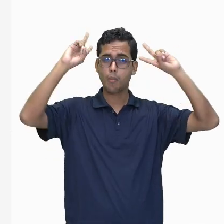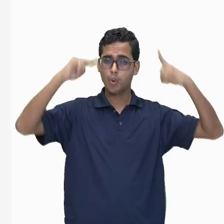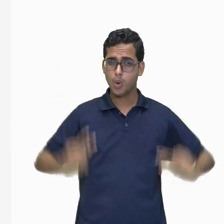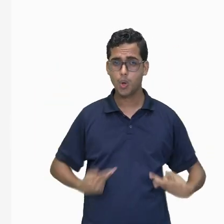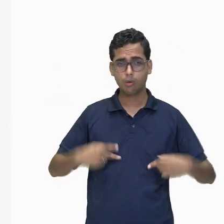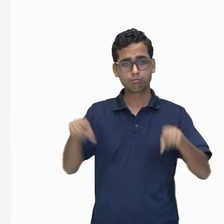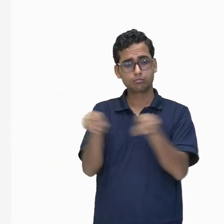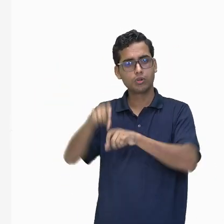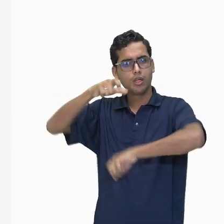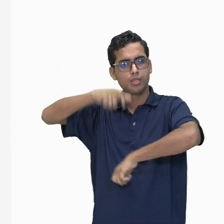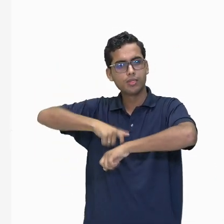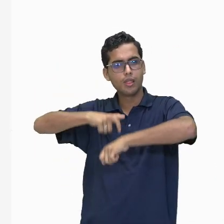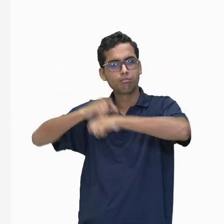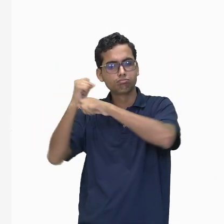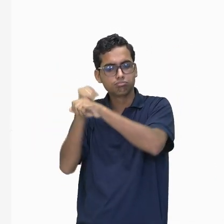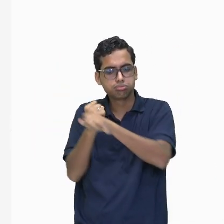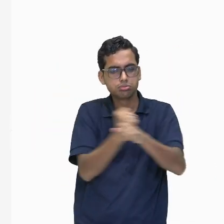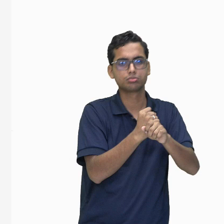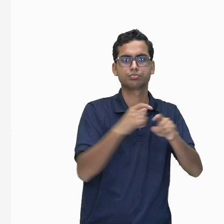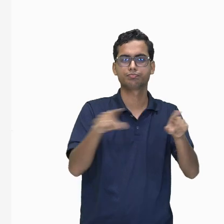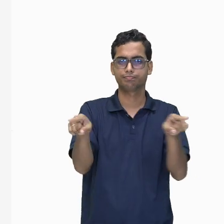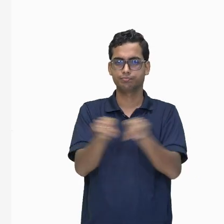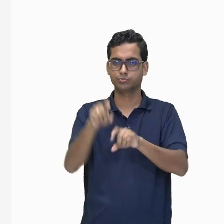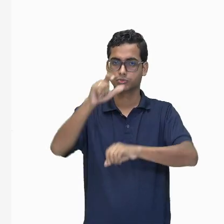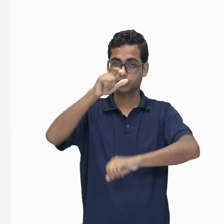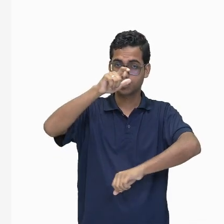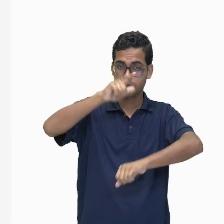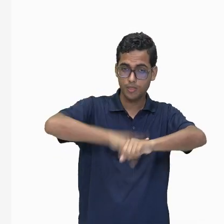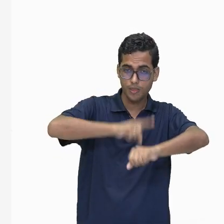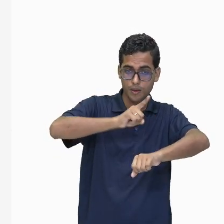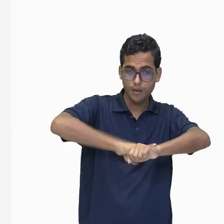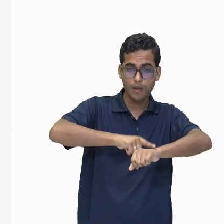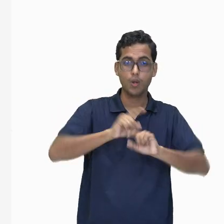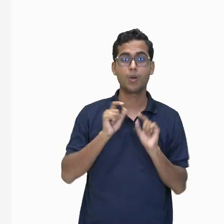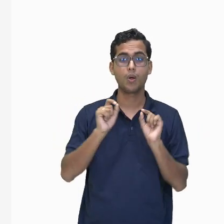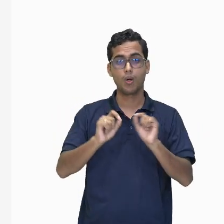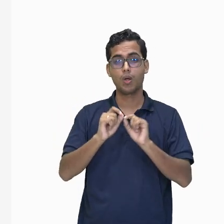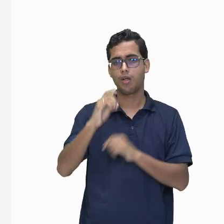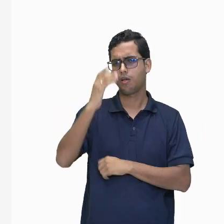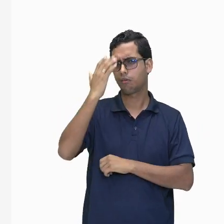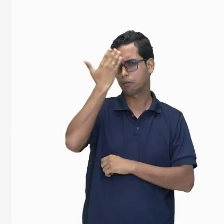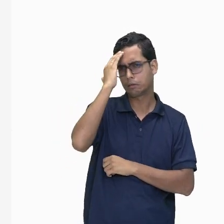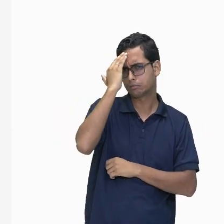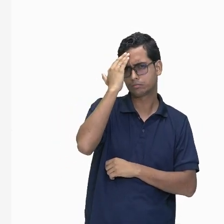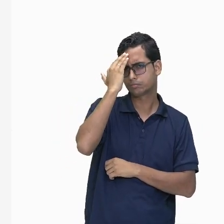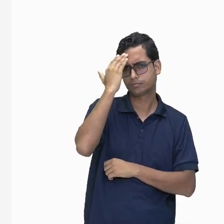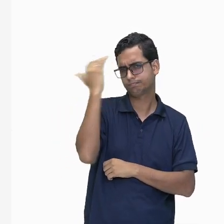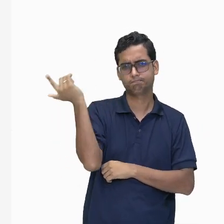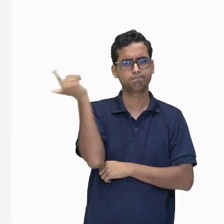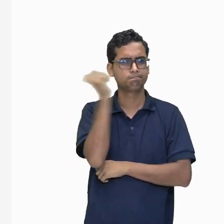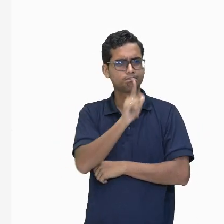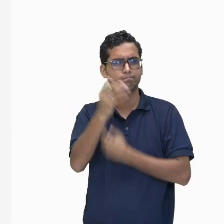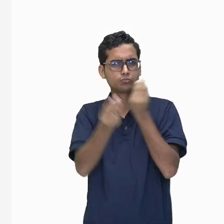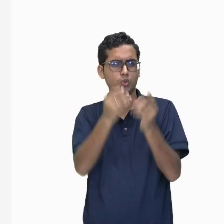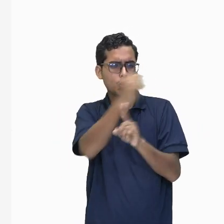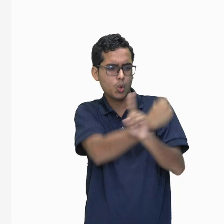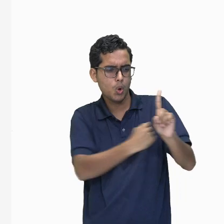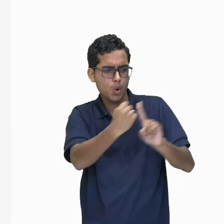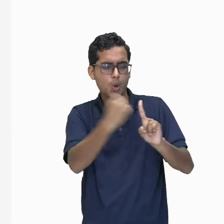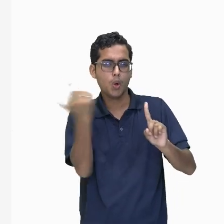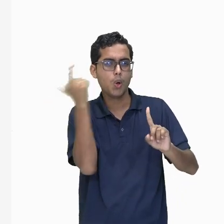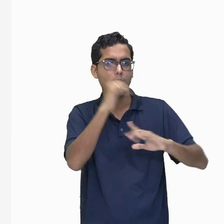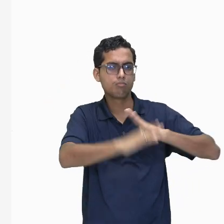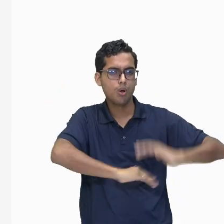do tempo. Sem o tempo, não conseguiríamos entender as sociedades, como as sociedades